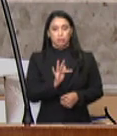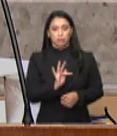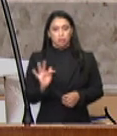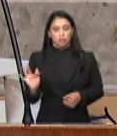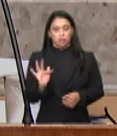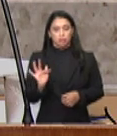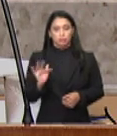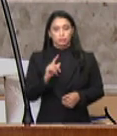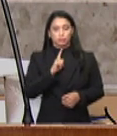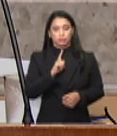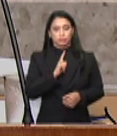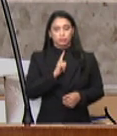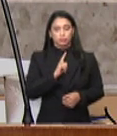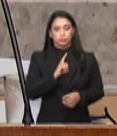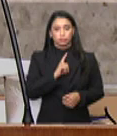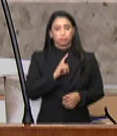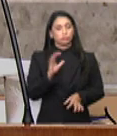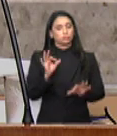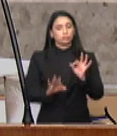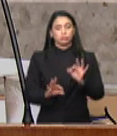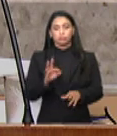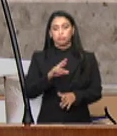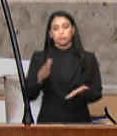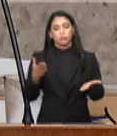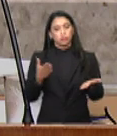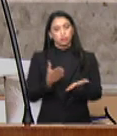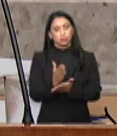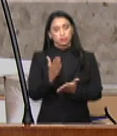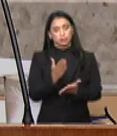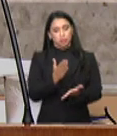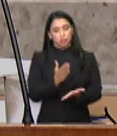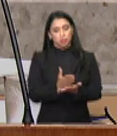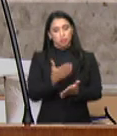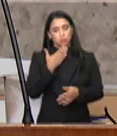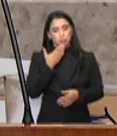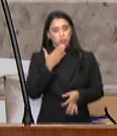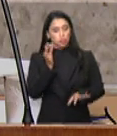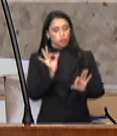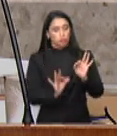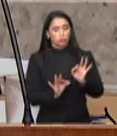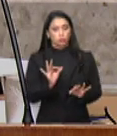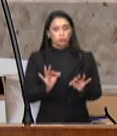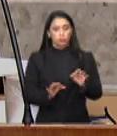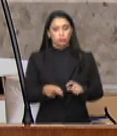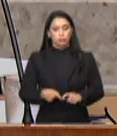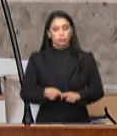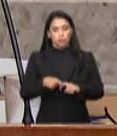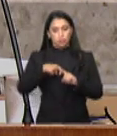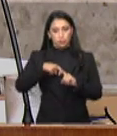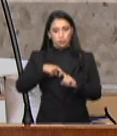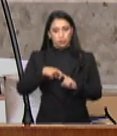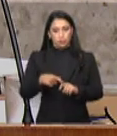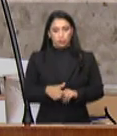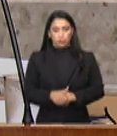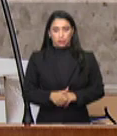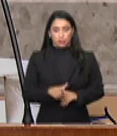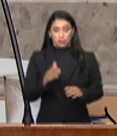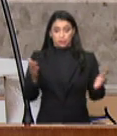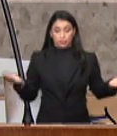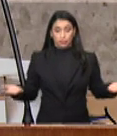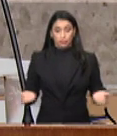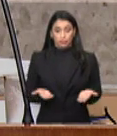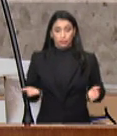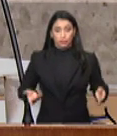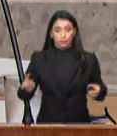caso vencidos, julgavam improcedente o pedido, o julgamento foi suspenso.